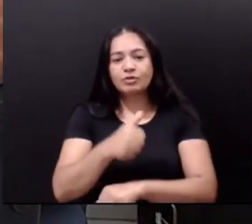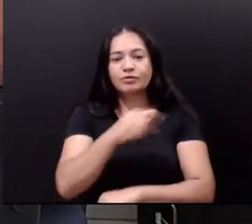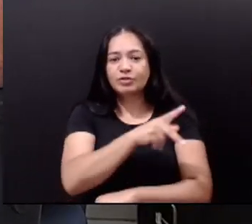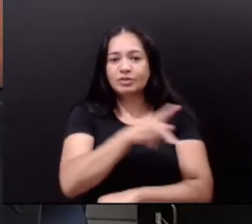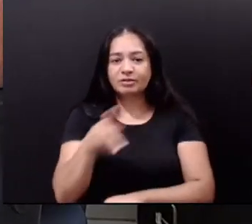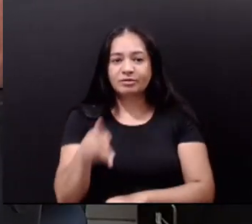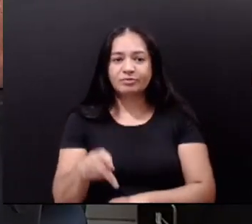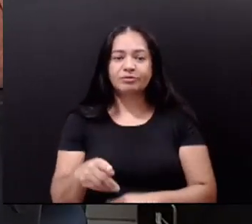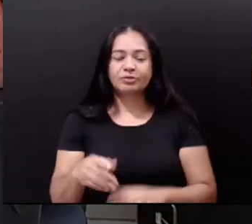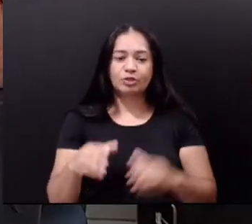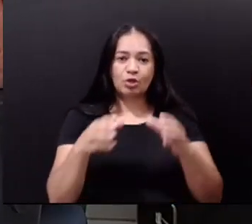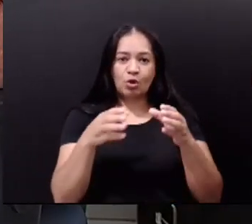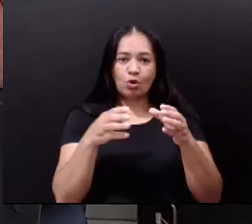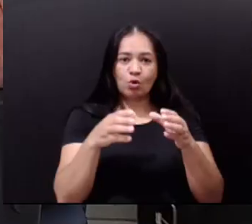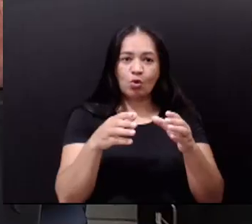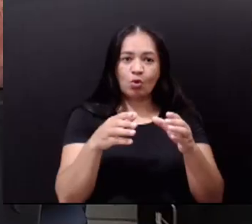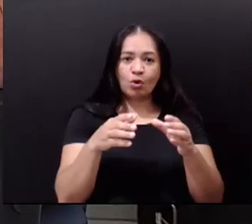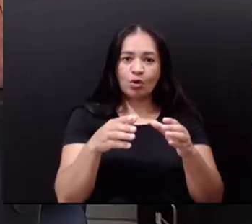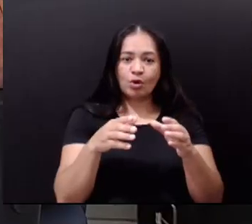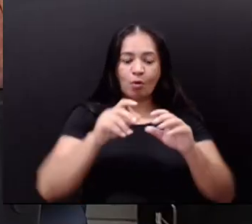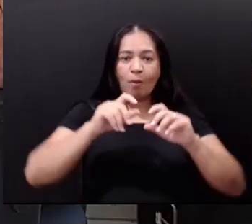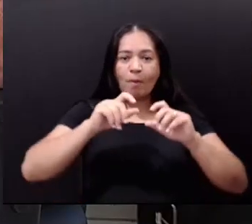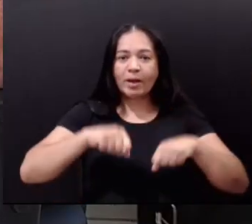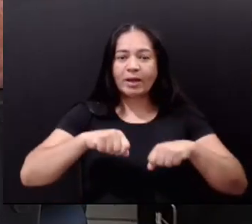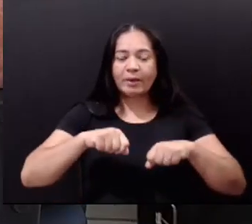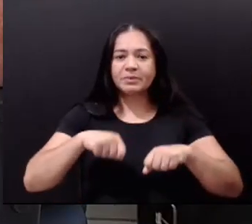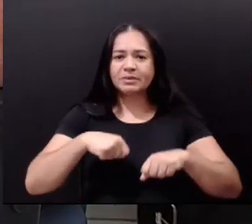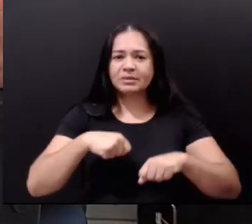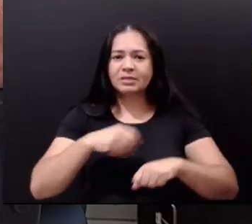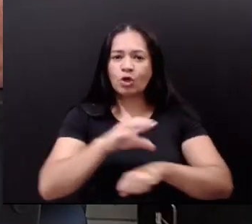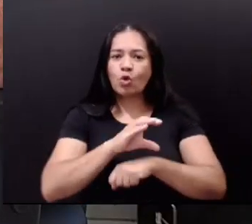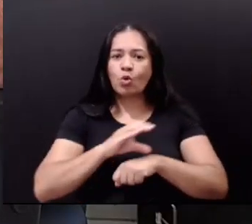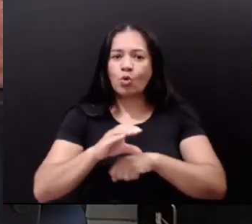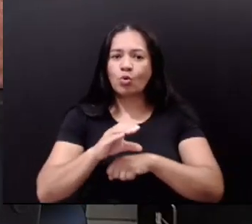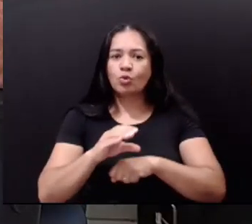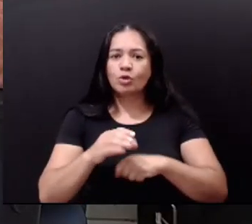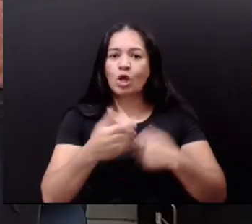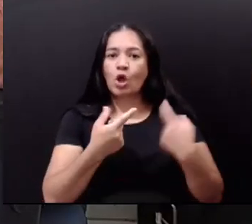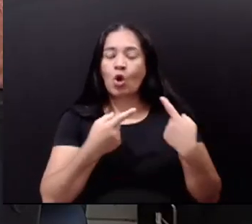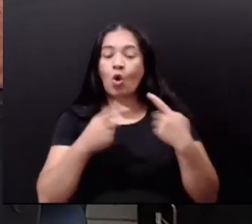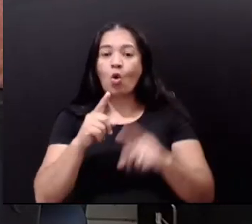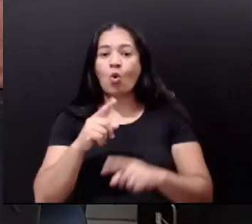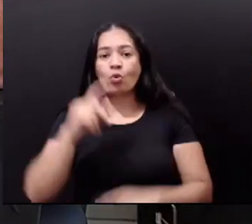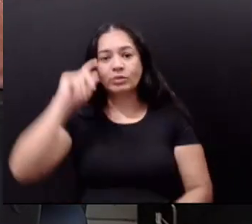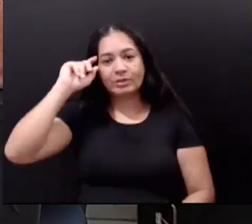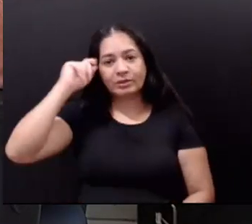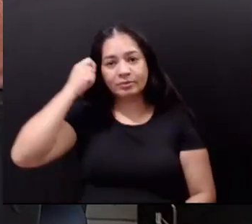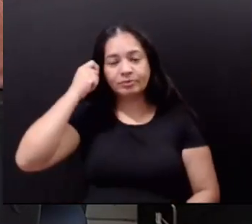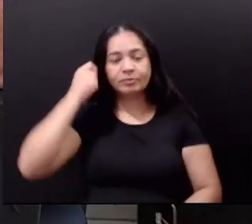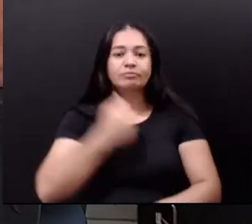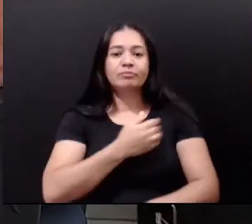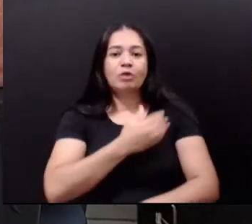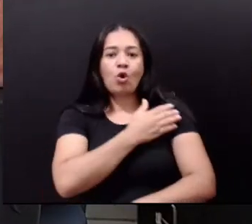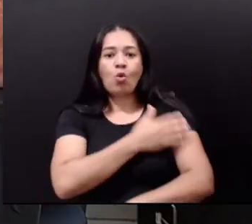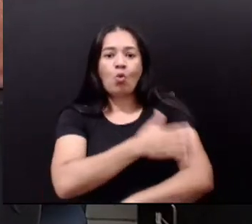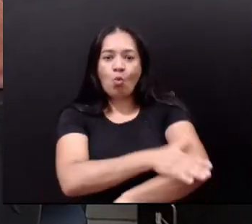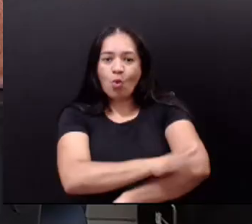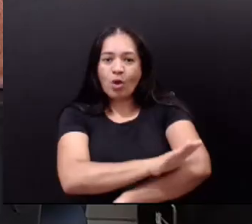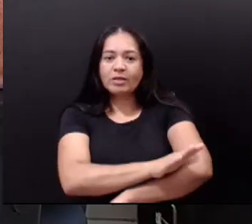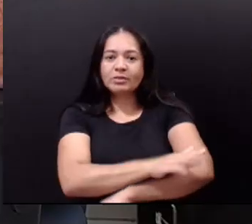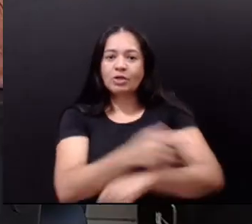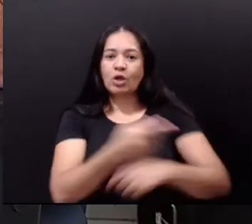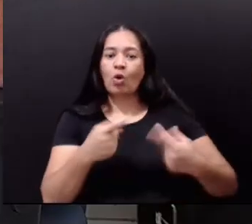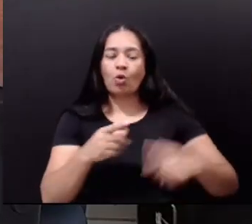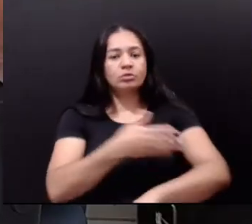uma capacitação que nós tivemos de combate ao racismo. Então tem uma comissão dentro da SETA hoje de combate ao racismo, que se chama Irã